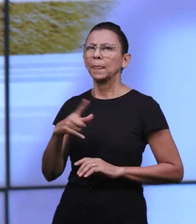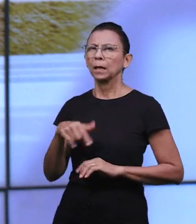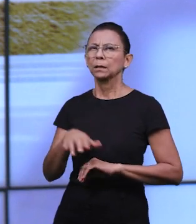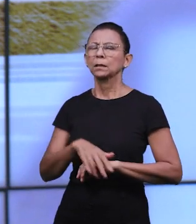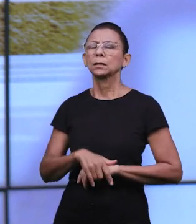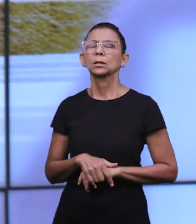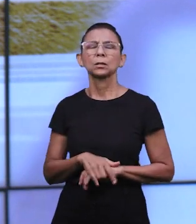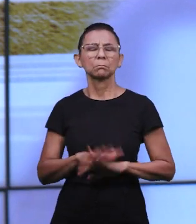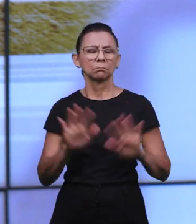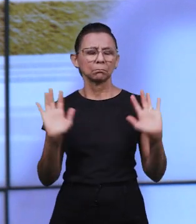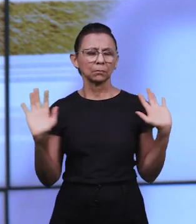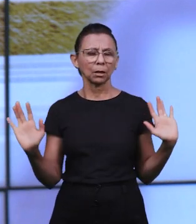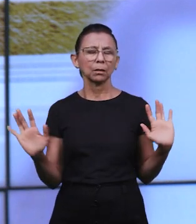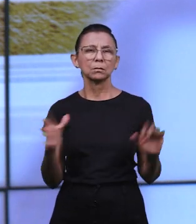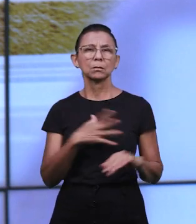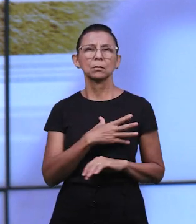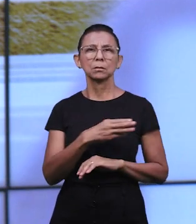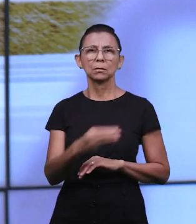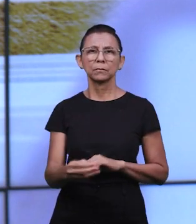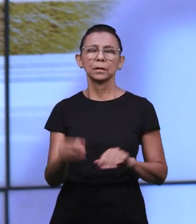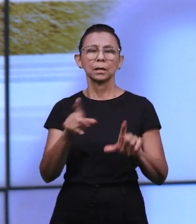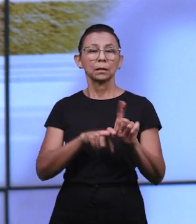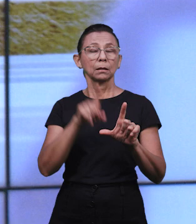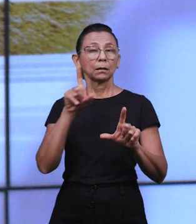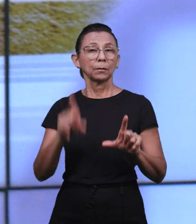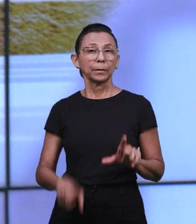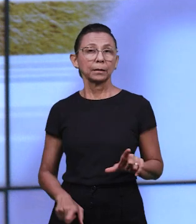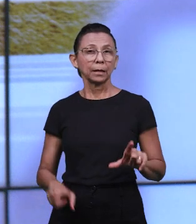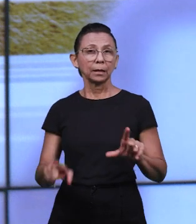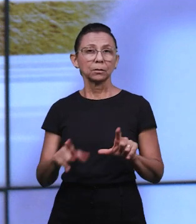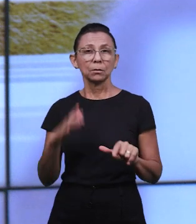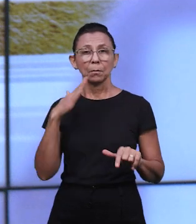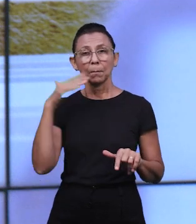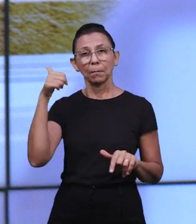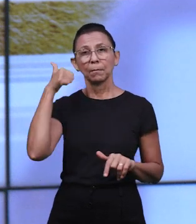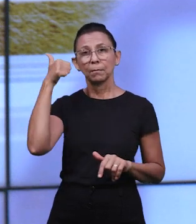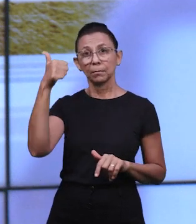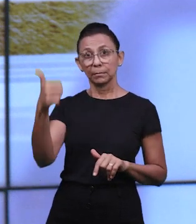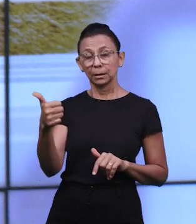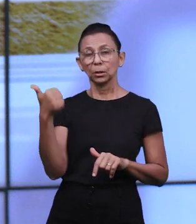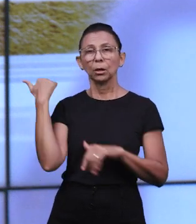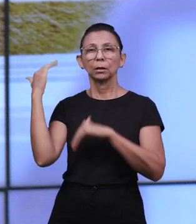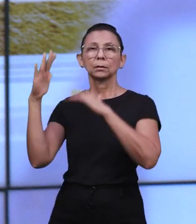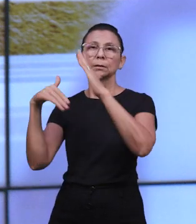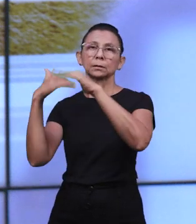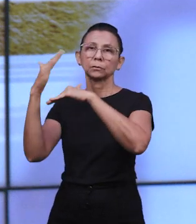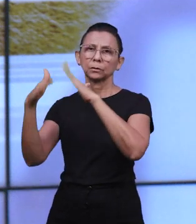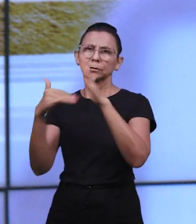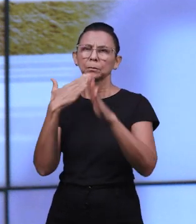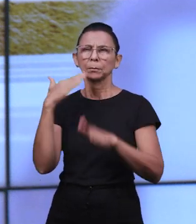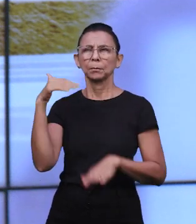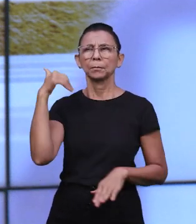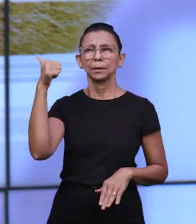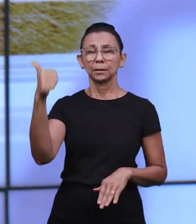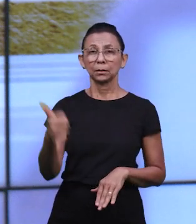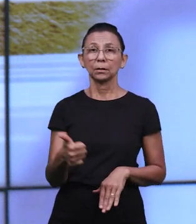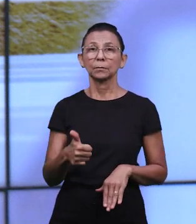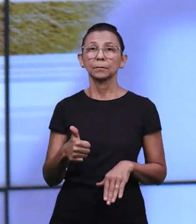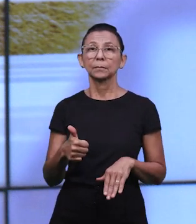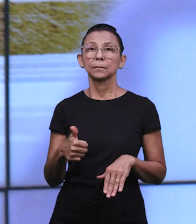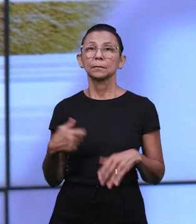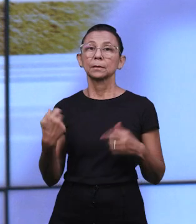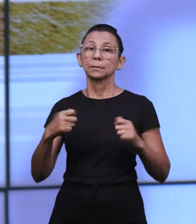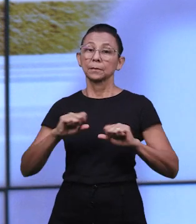filhos autônomos e emocionalmente desenvolvidos. Só que para isso precisamos nos esforçar, porque educar